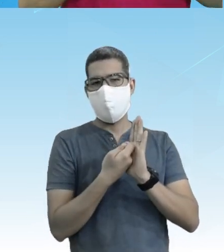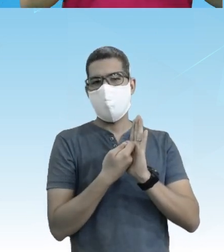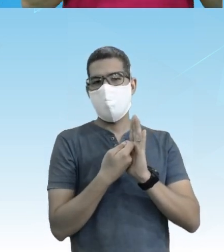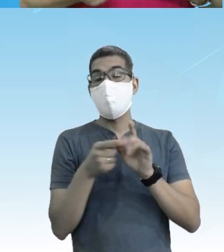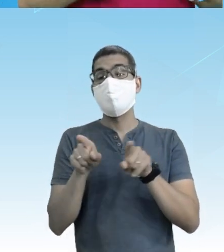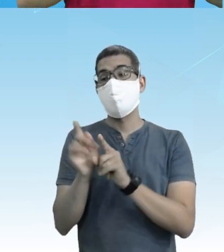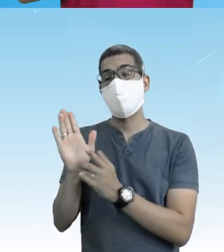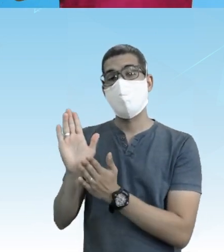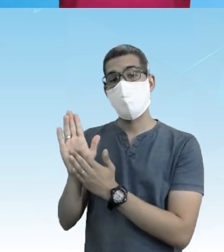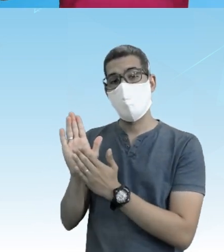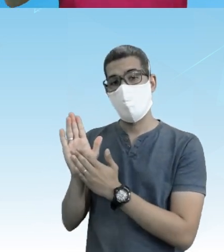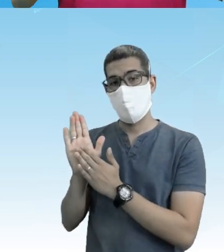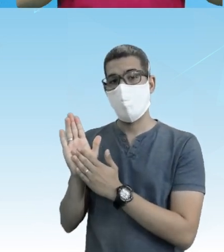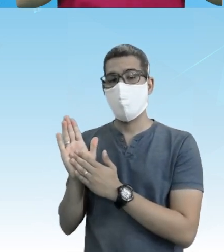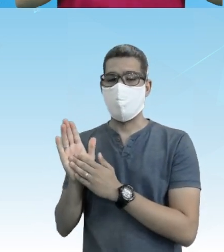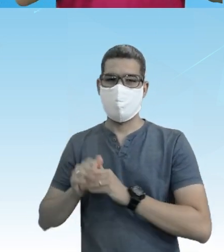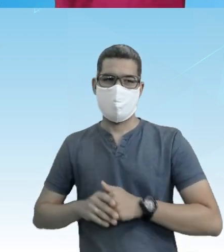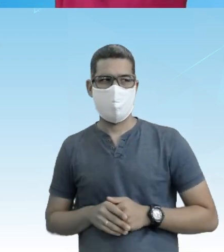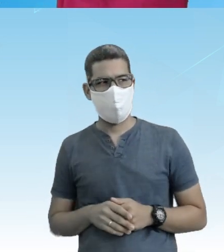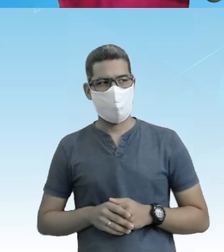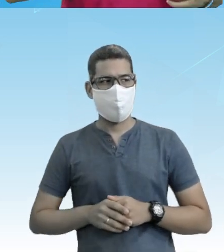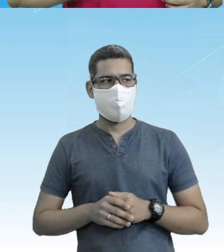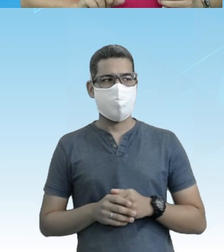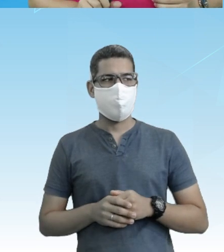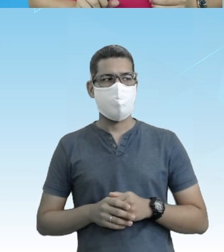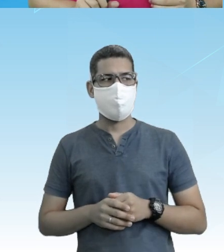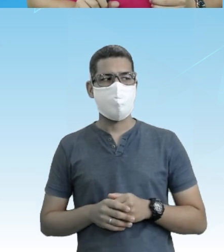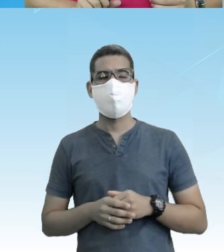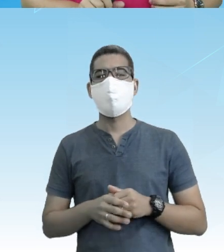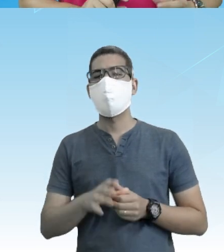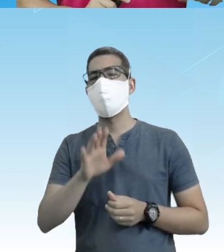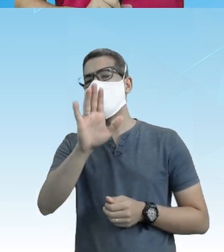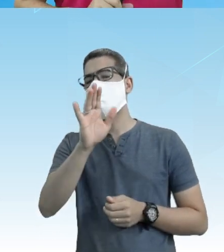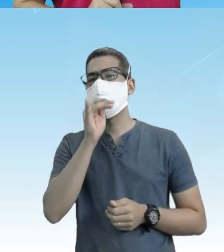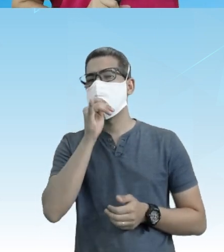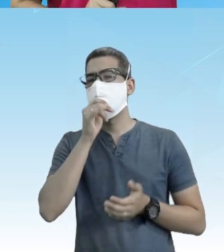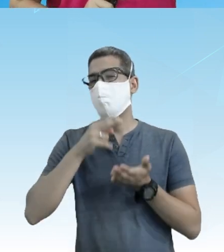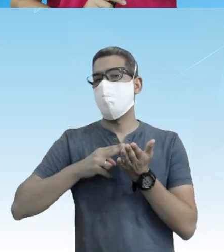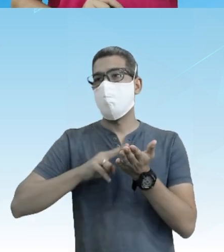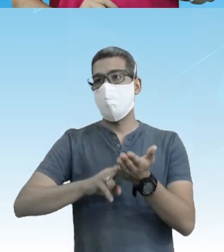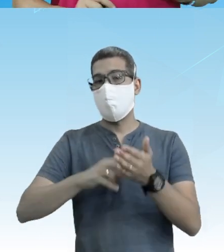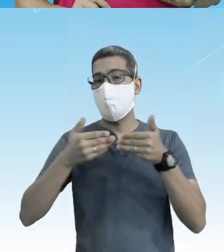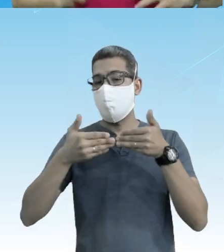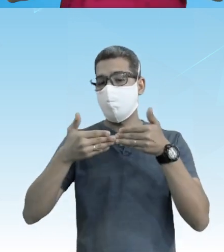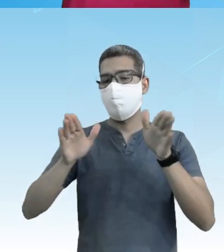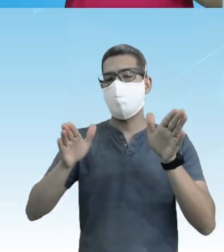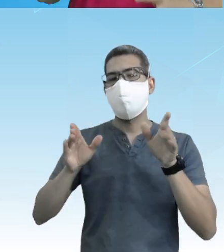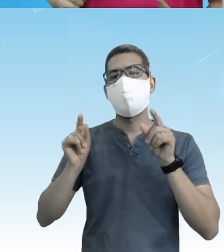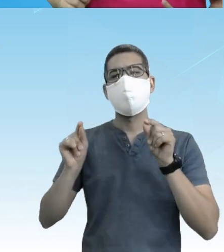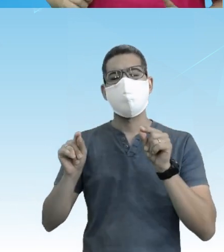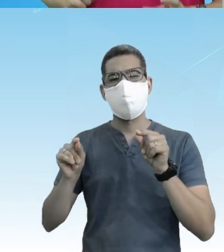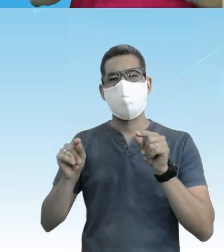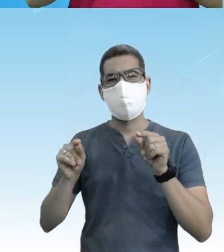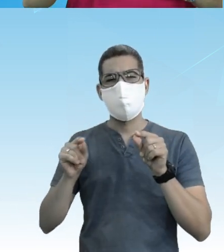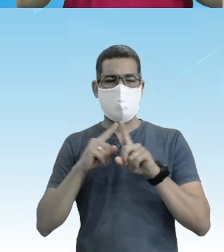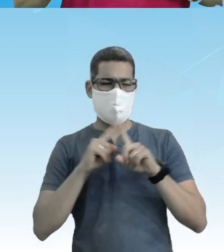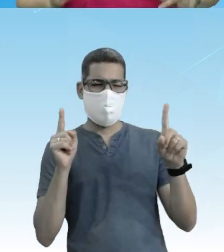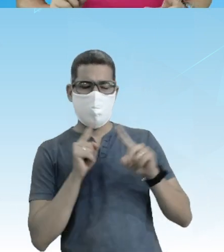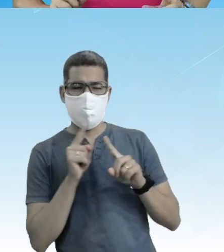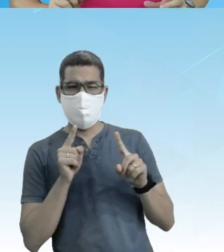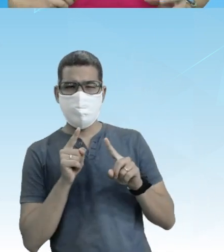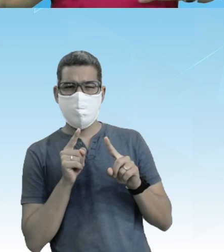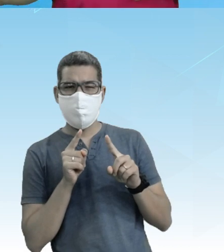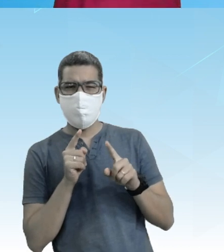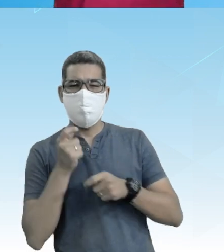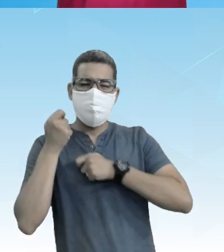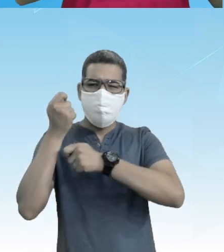Aí nós temos uma carta aberta. O que é uma carta aberta? Uma carta de reclamação, um manifesto e um